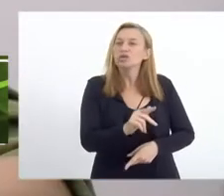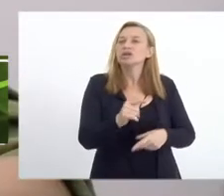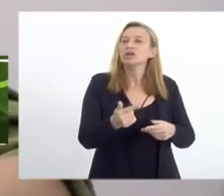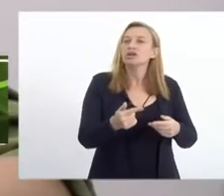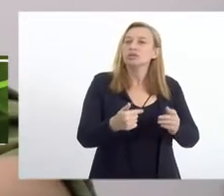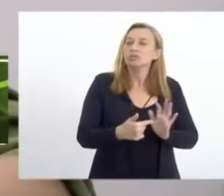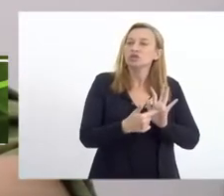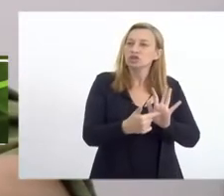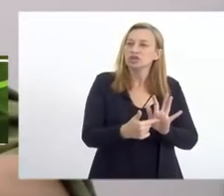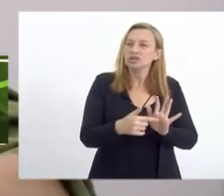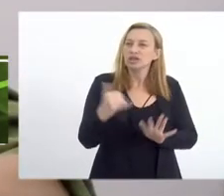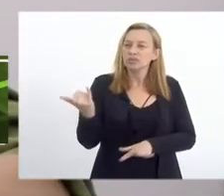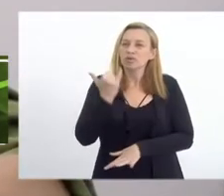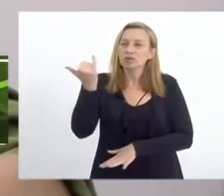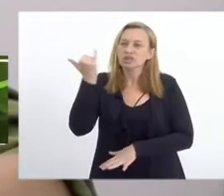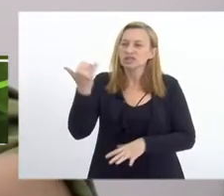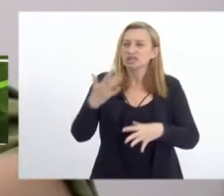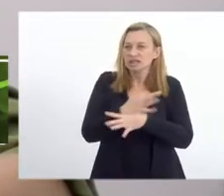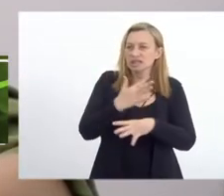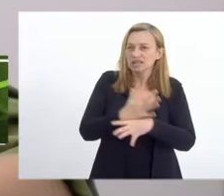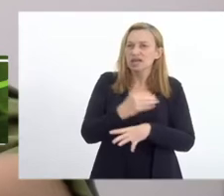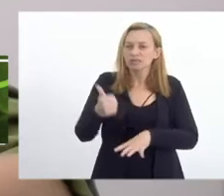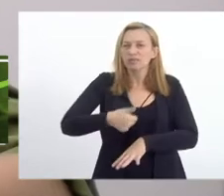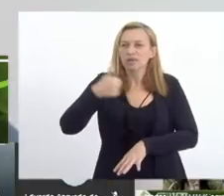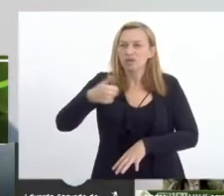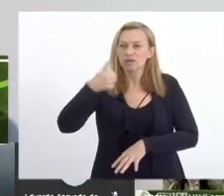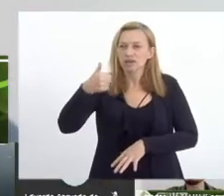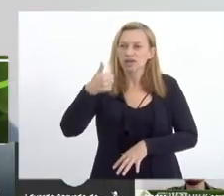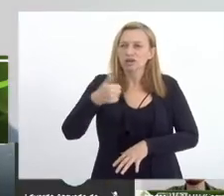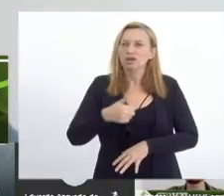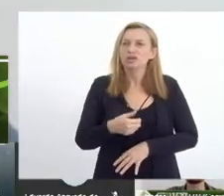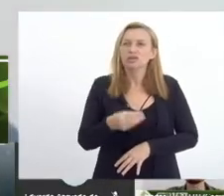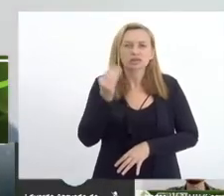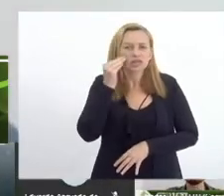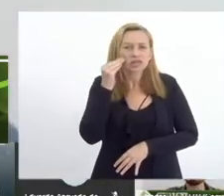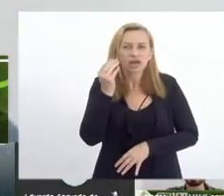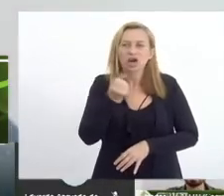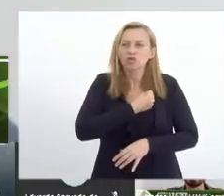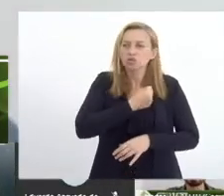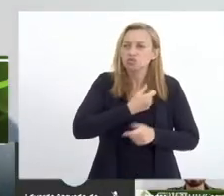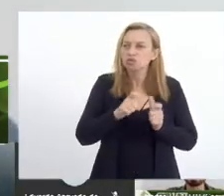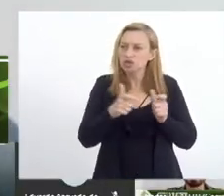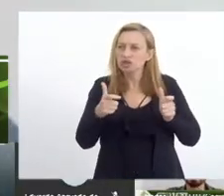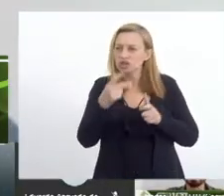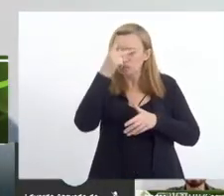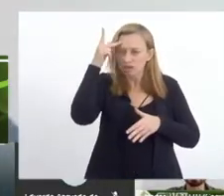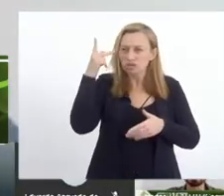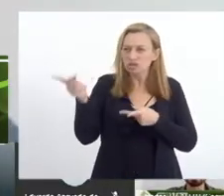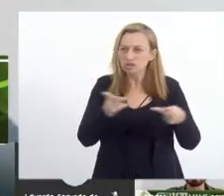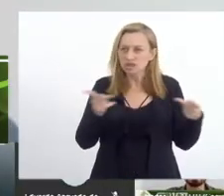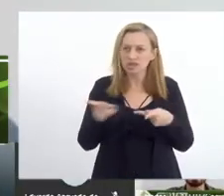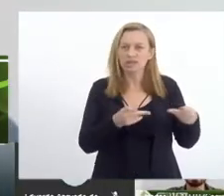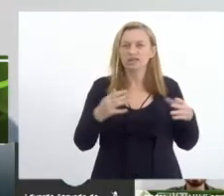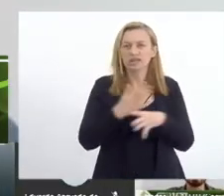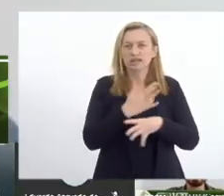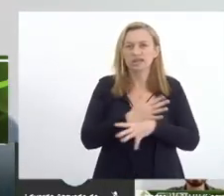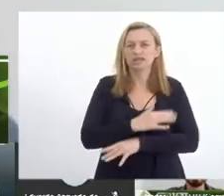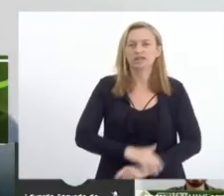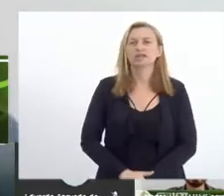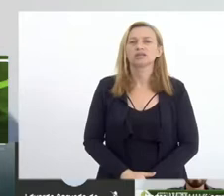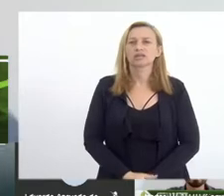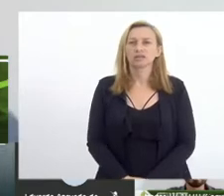aqui para estar melhorando, tentar aumentar o fluxo de passageiros aqui na cidade.